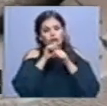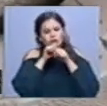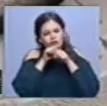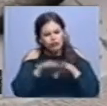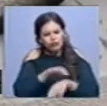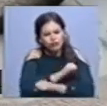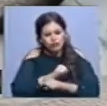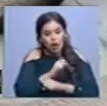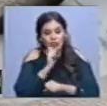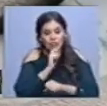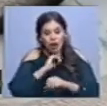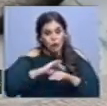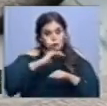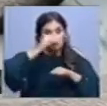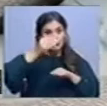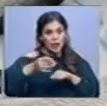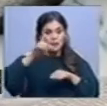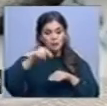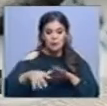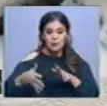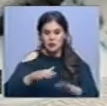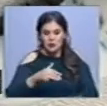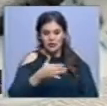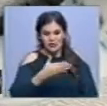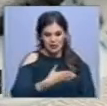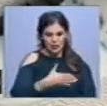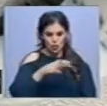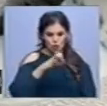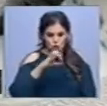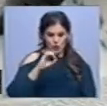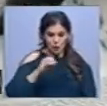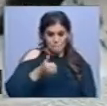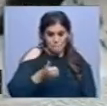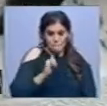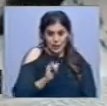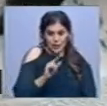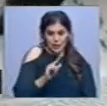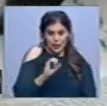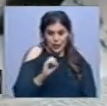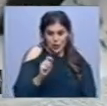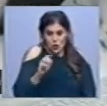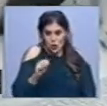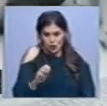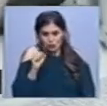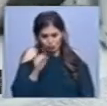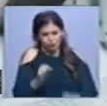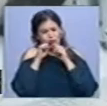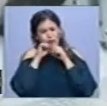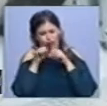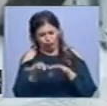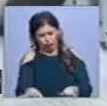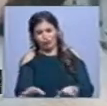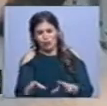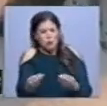atirado para a superfície e para a atmosfera de Marte cerca de 180 bilhões de toneladas métricas de metano. Portanto,